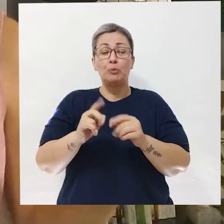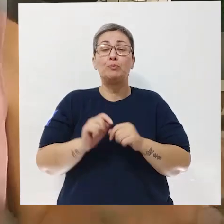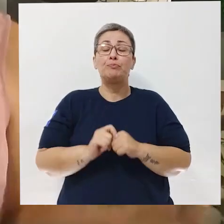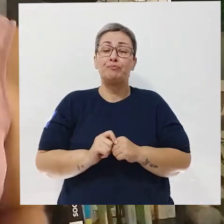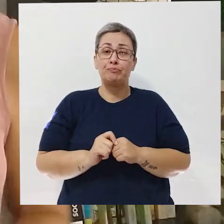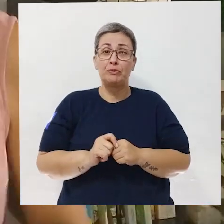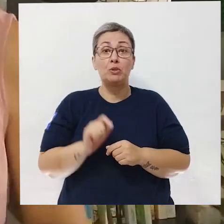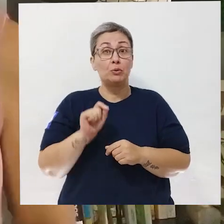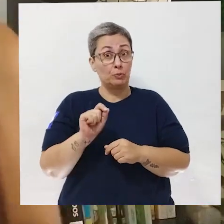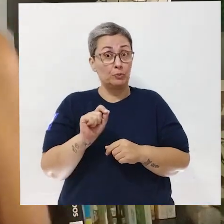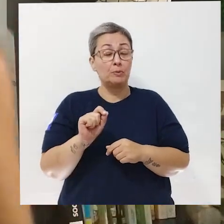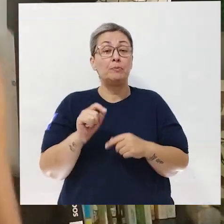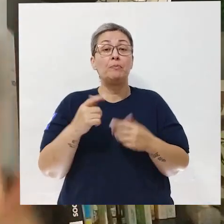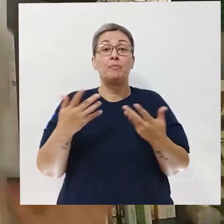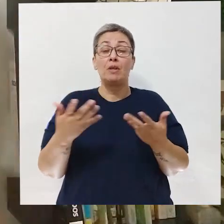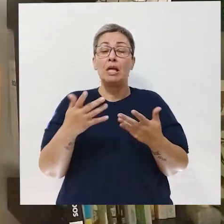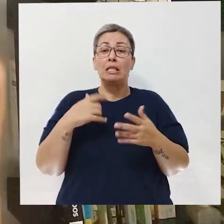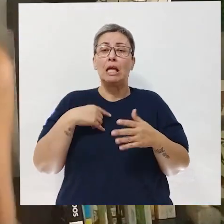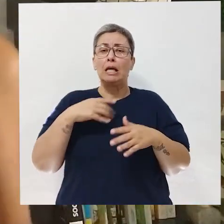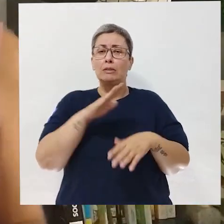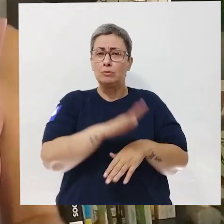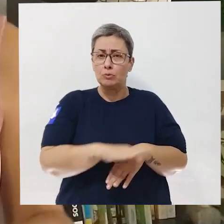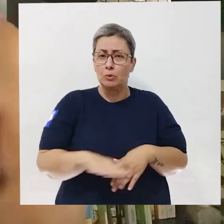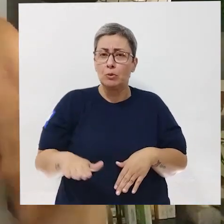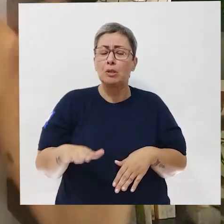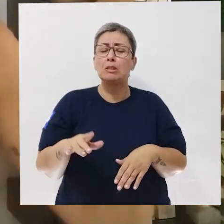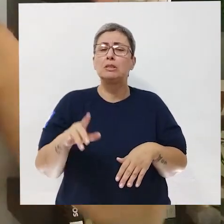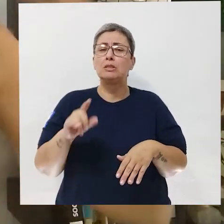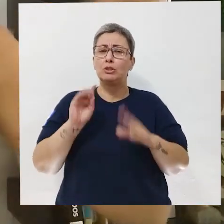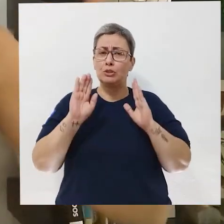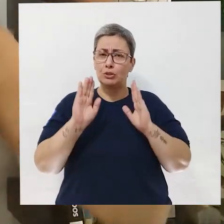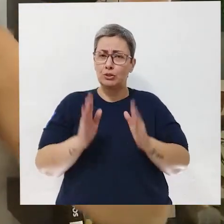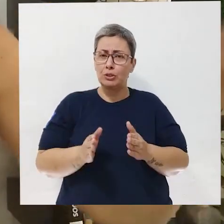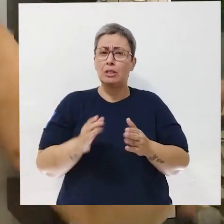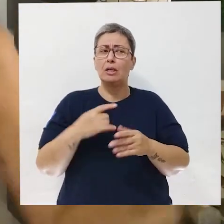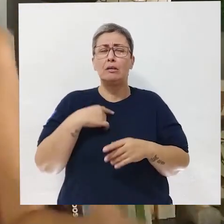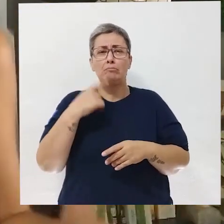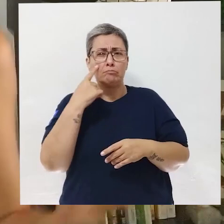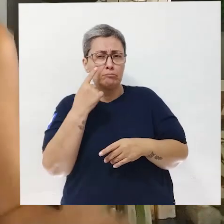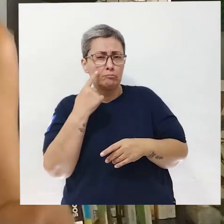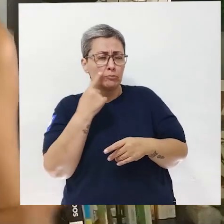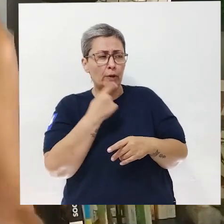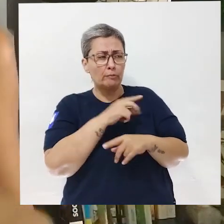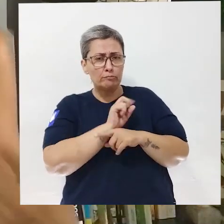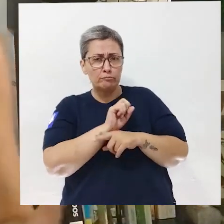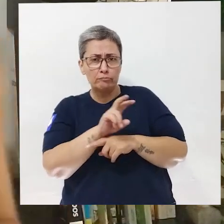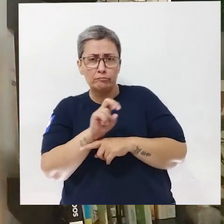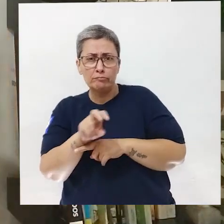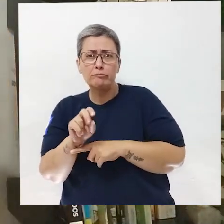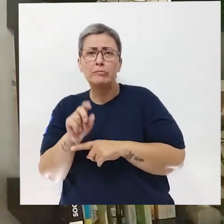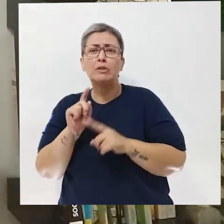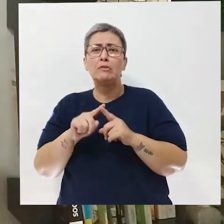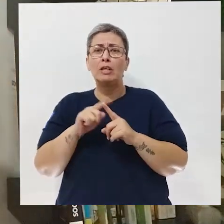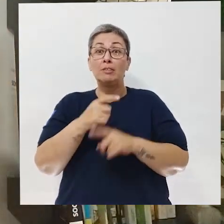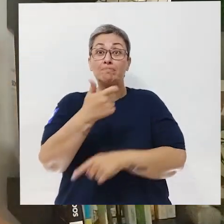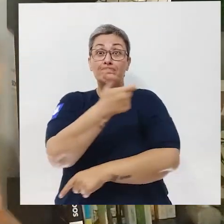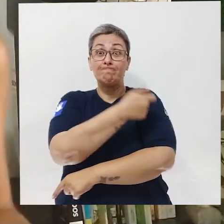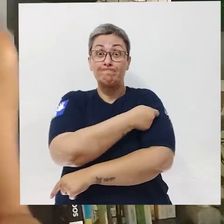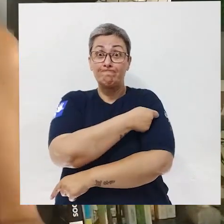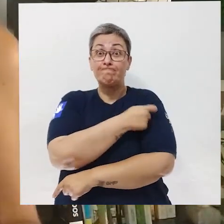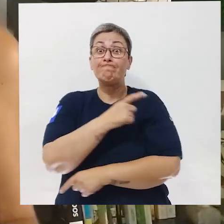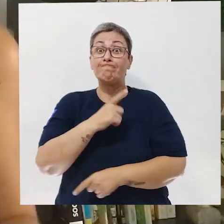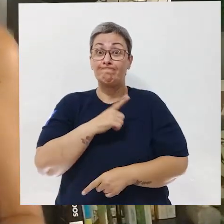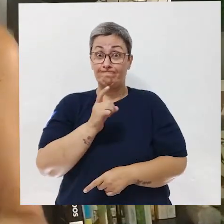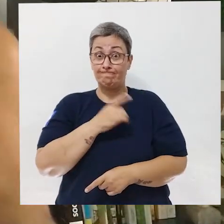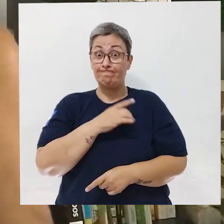Bom, então vamos lá. Muitas crianças, a gente já observa e vê, muitas crianças que têm medo de tomar a vacina, não é